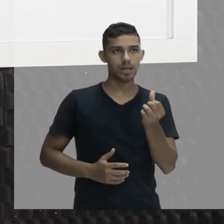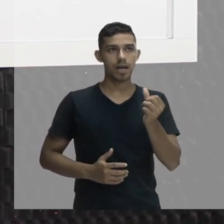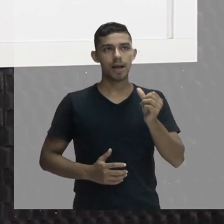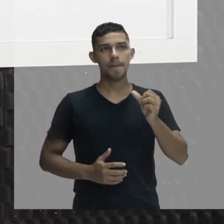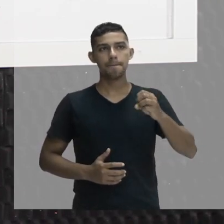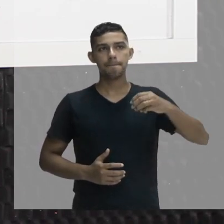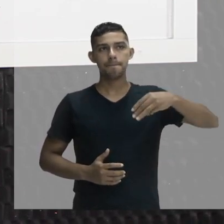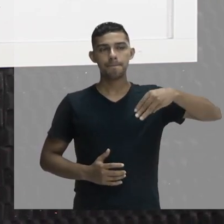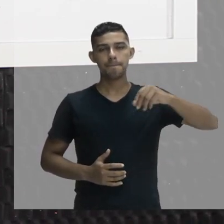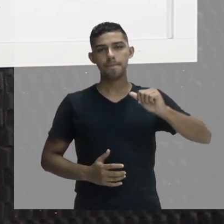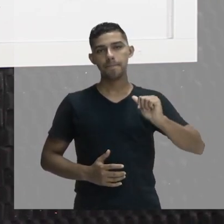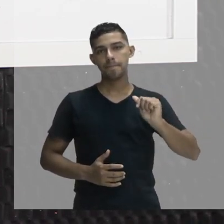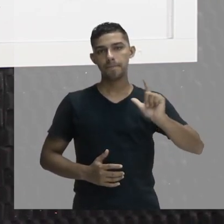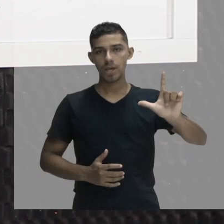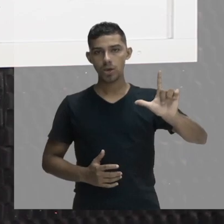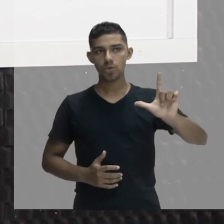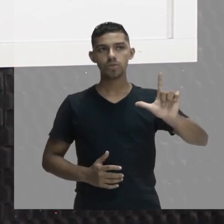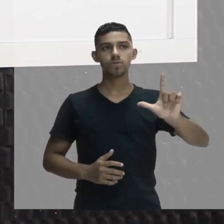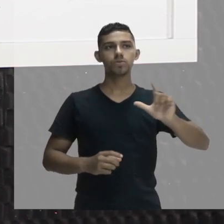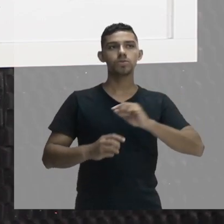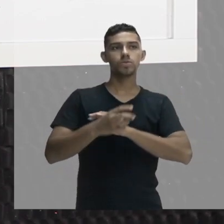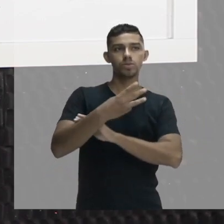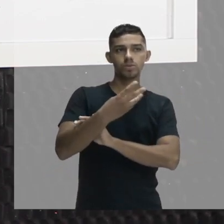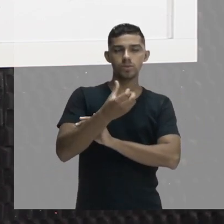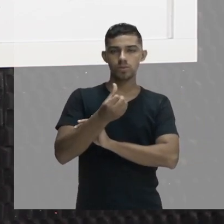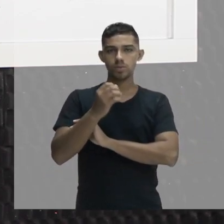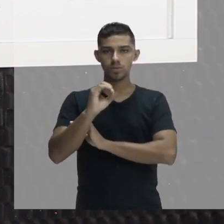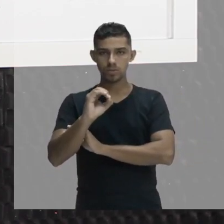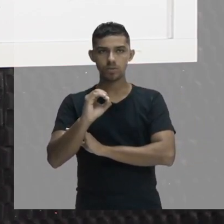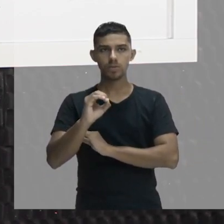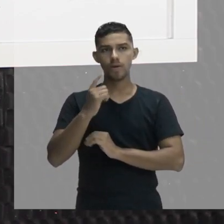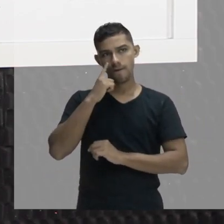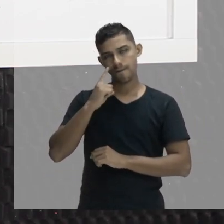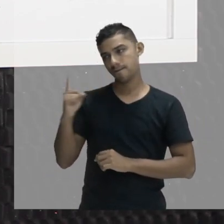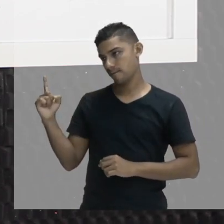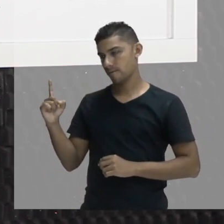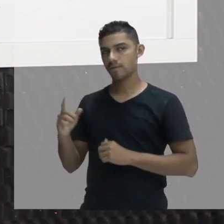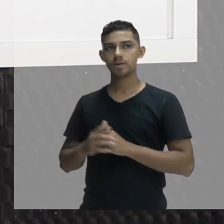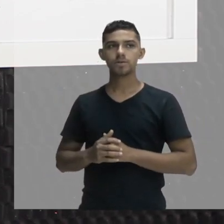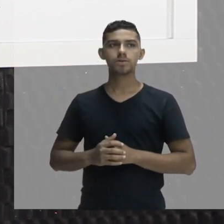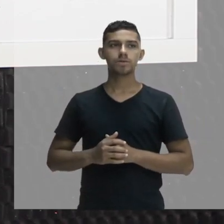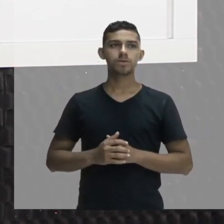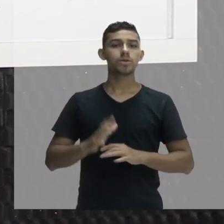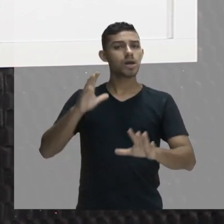360.360. Vocês façam aí para conferir direitinho. Certo?